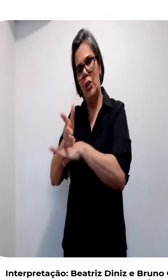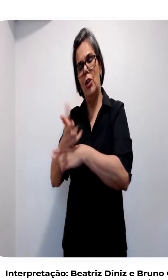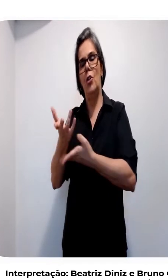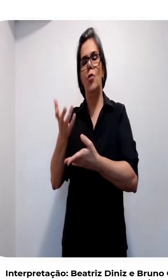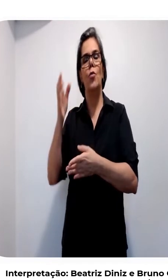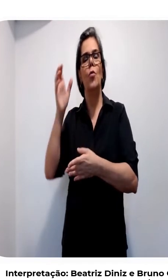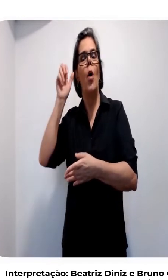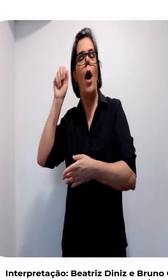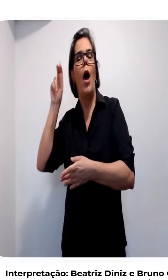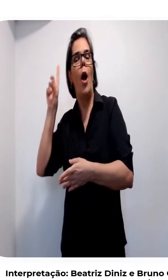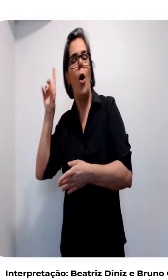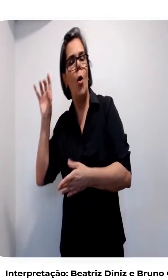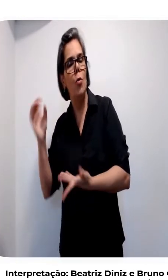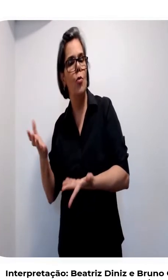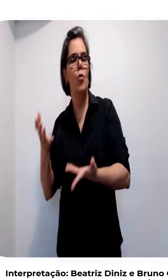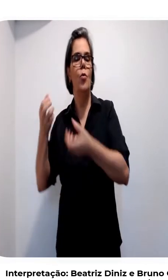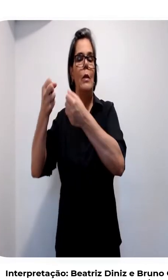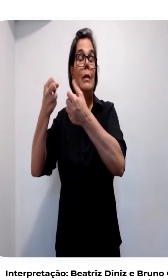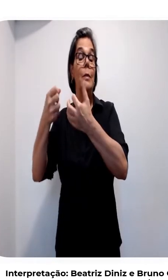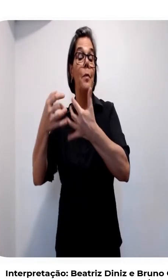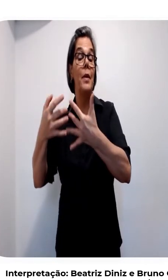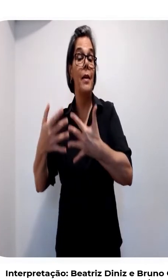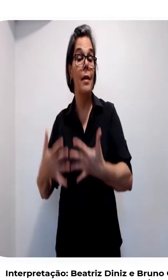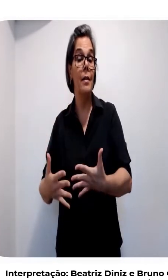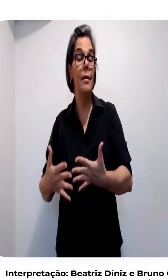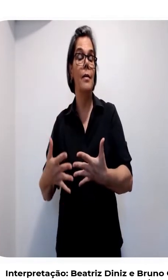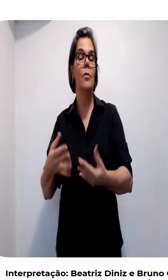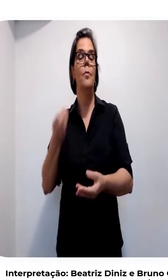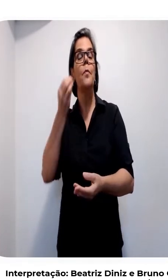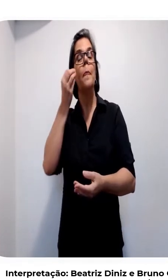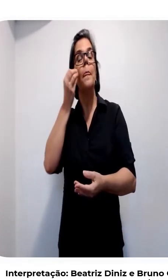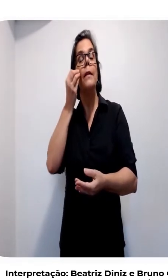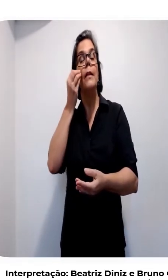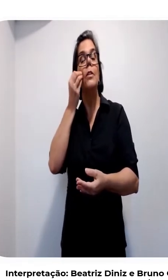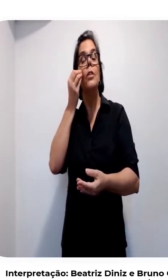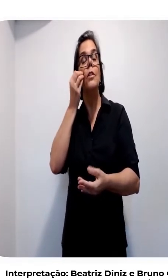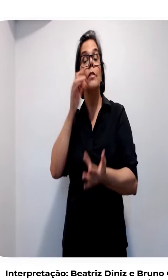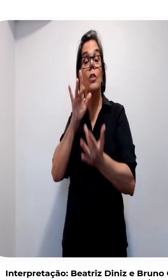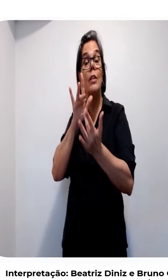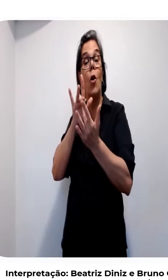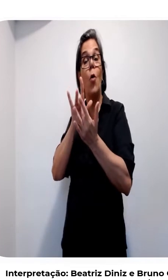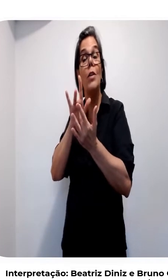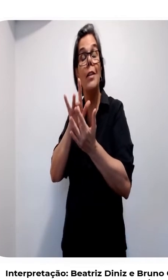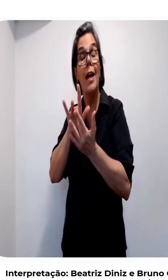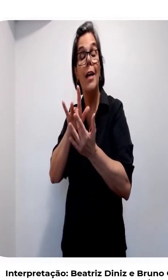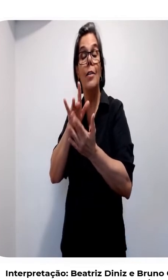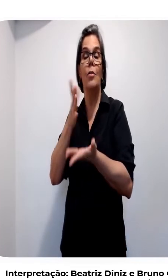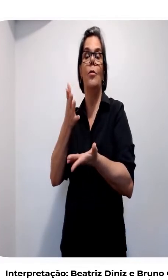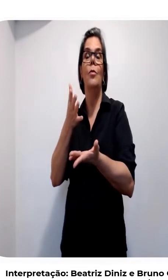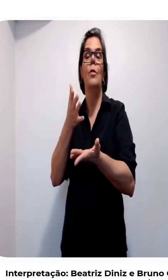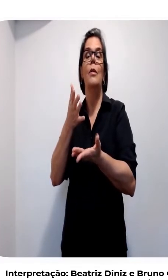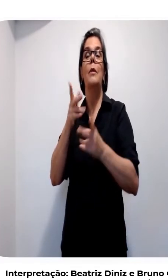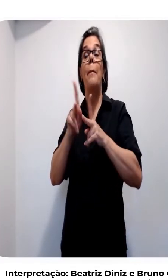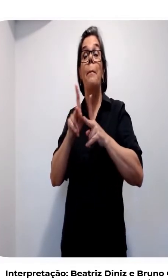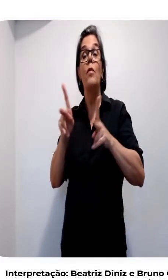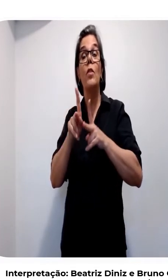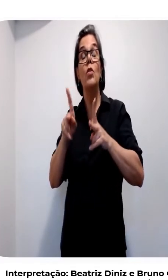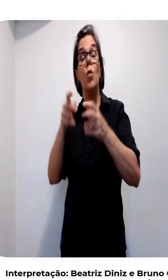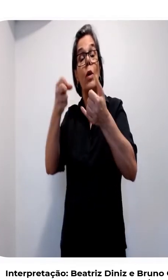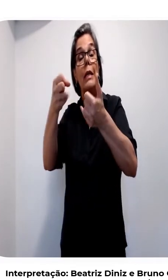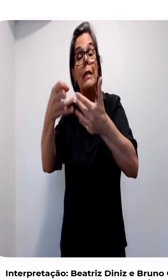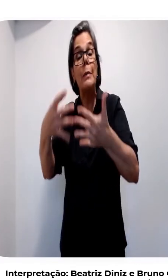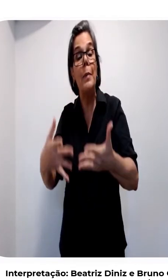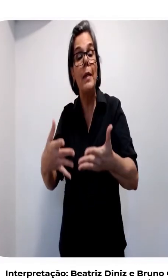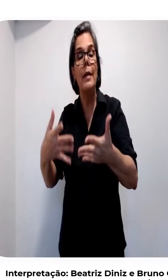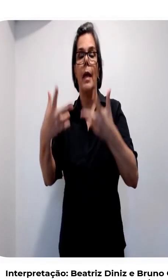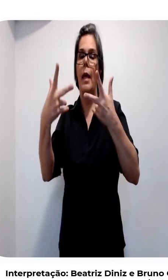áudios explicando, na tentativa de ser a professora que explica aquela atividade como acontece na aula, né? Sempre na ideia